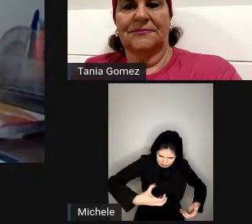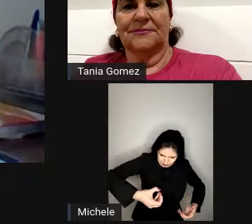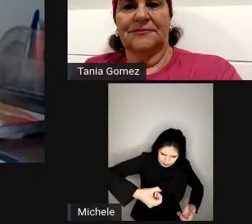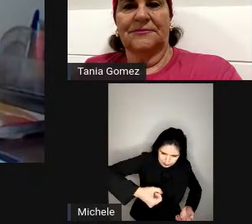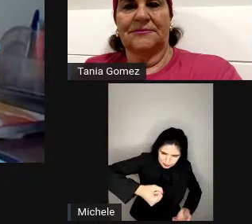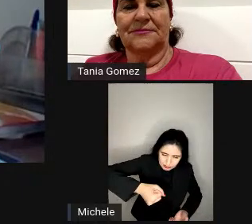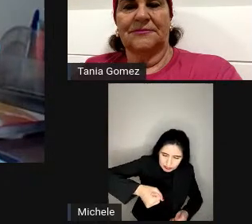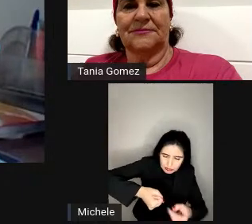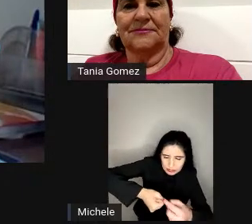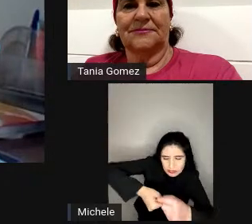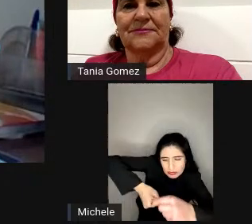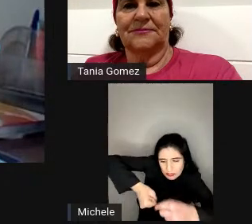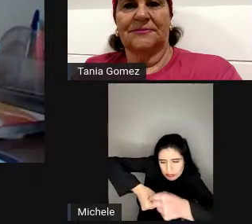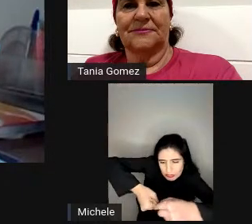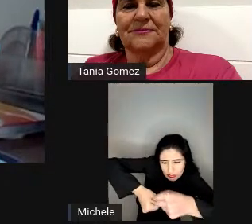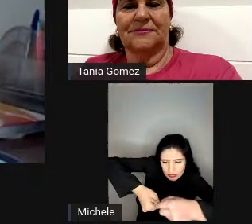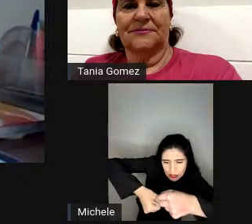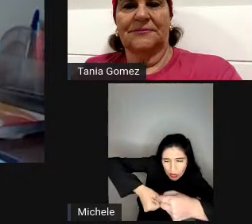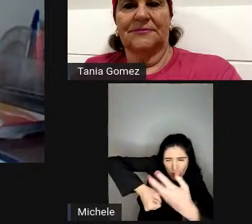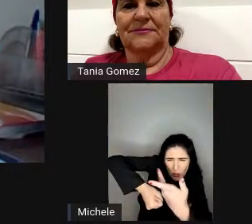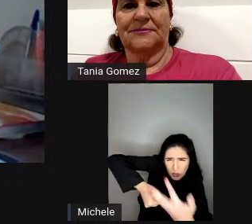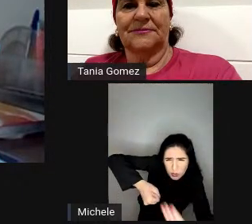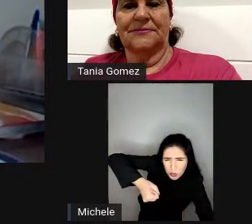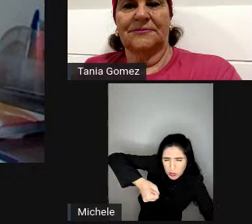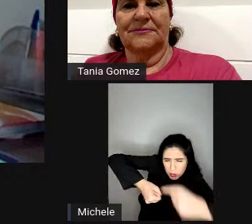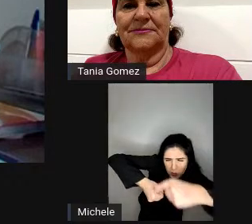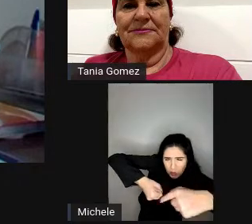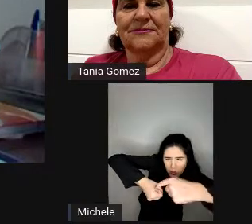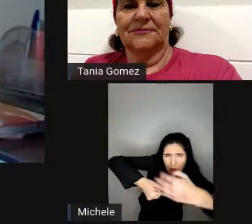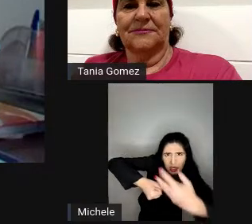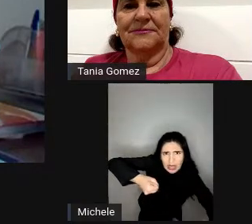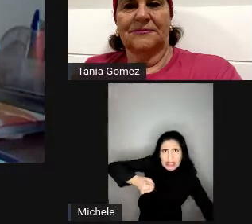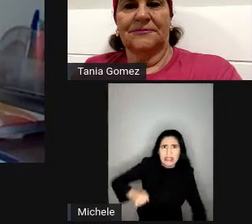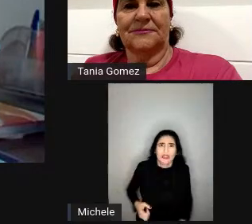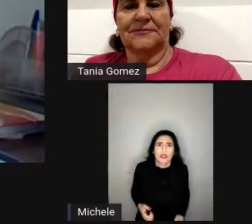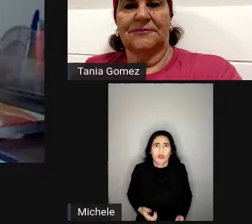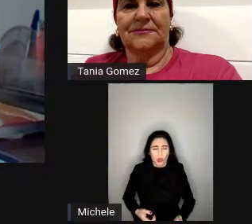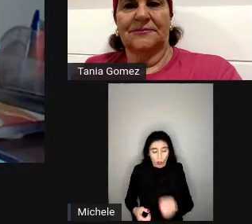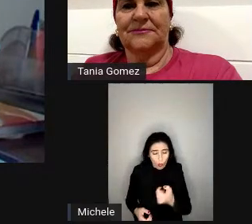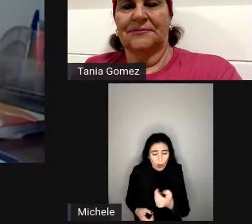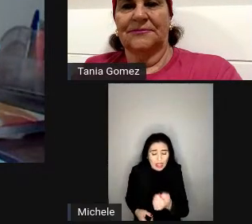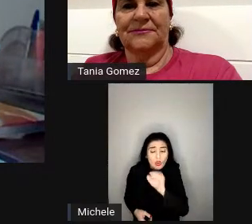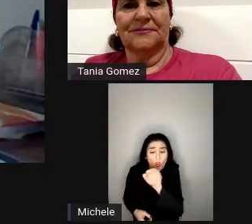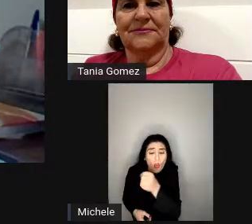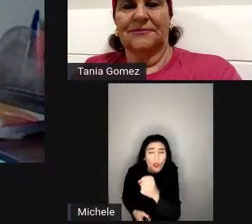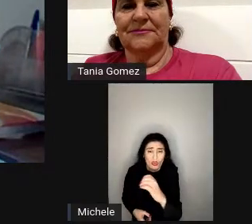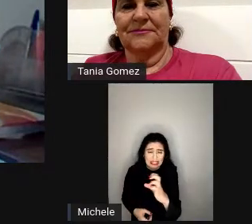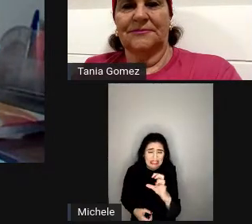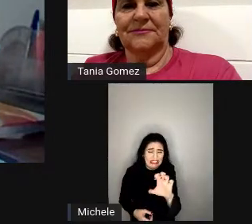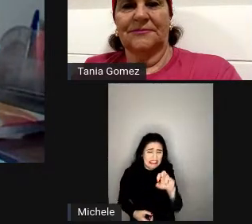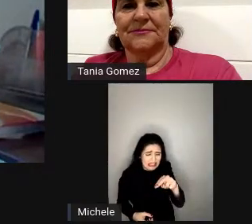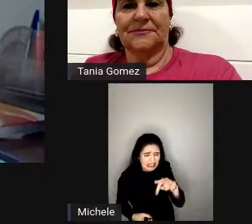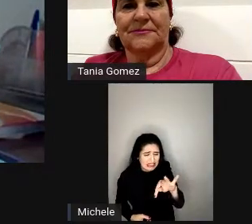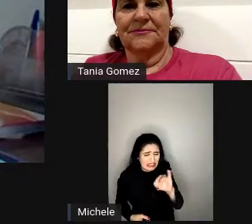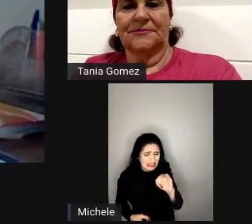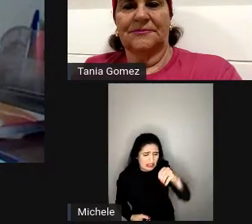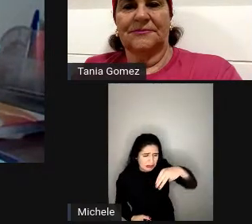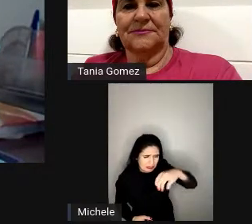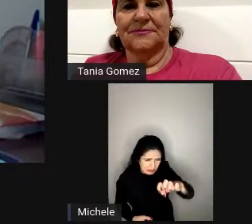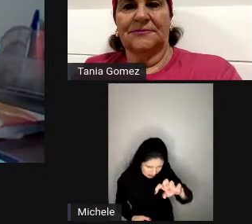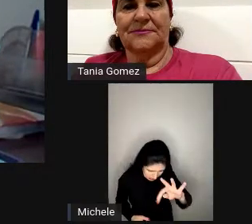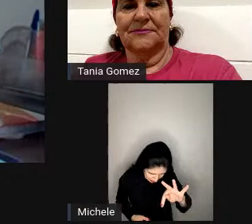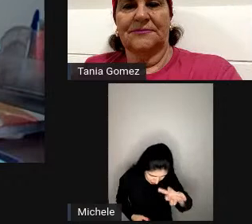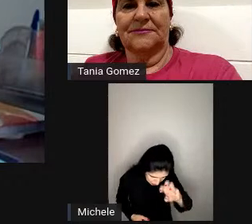ver. Então, o meu tumor já tinha quase 8 centímetros. Comecei daí, fui para os meus médicos,